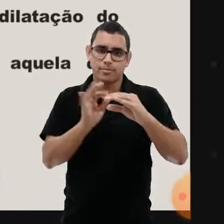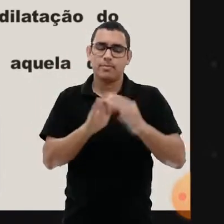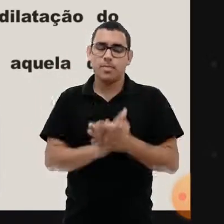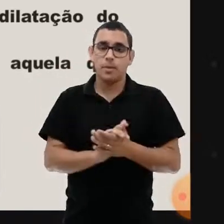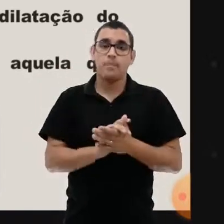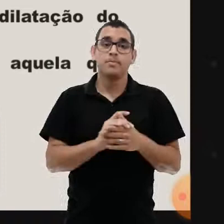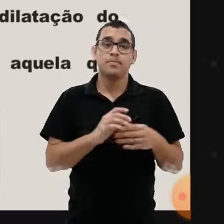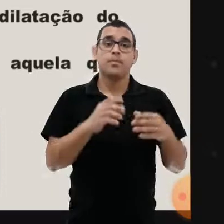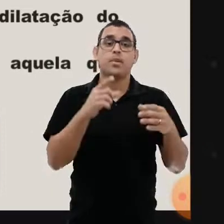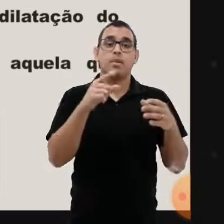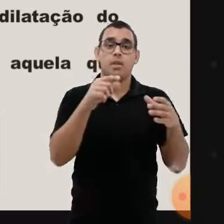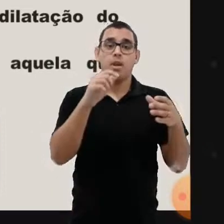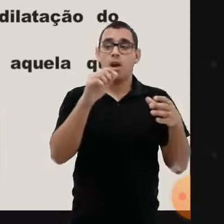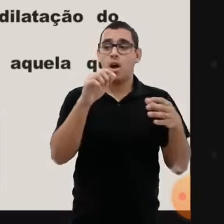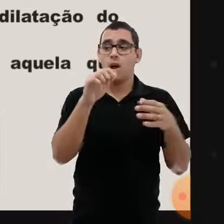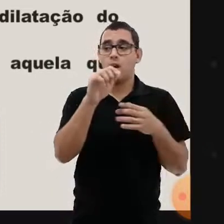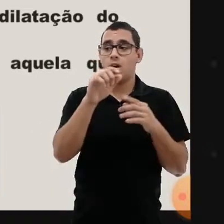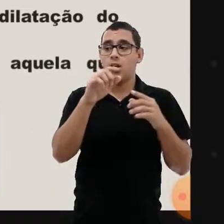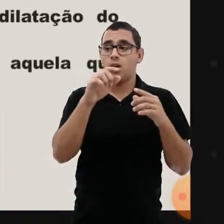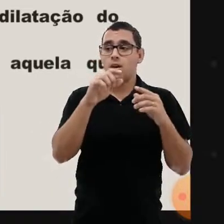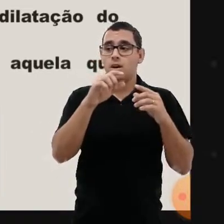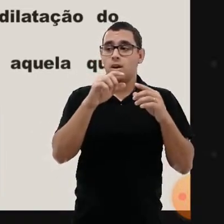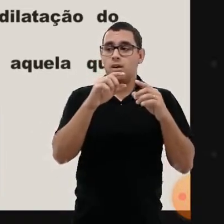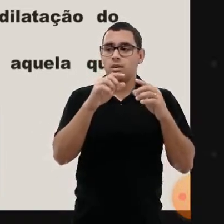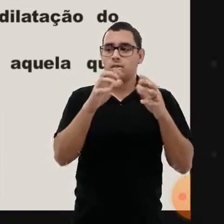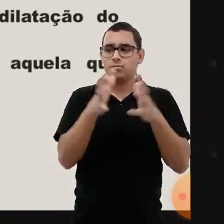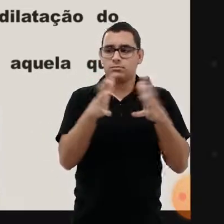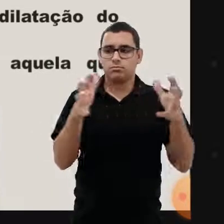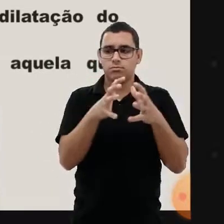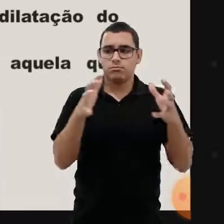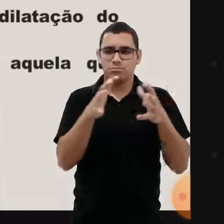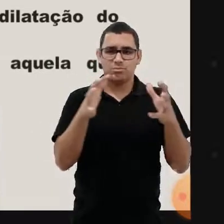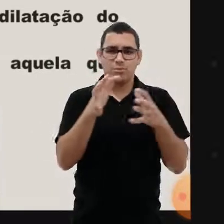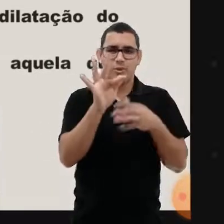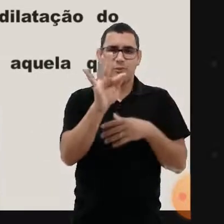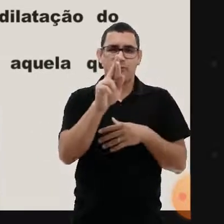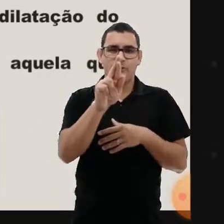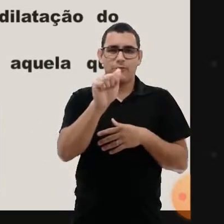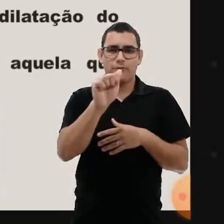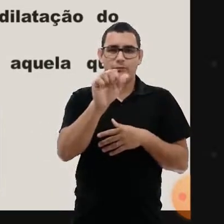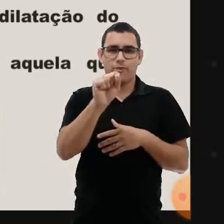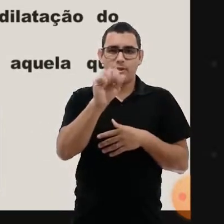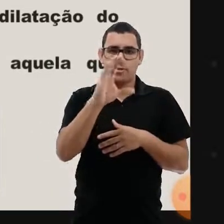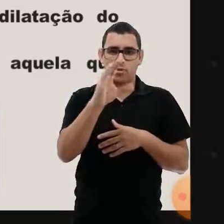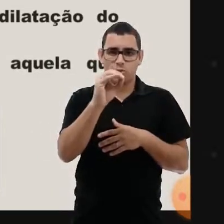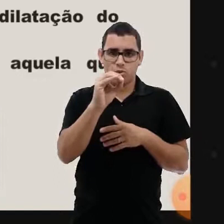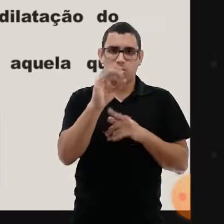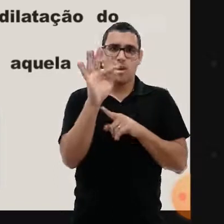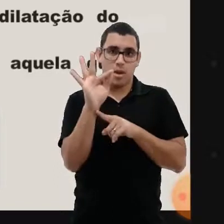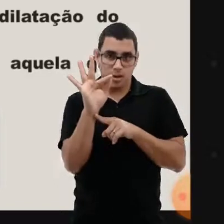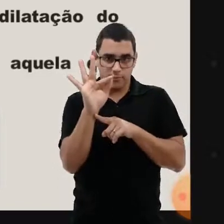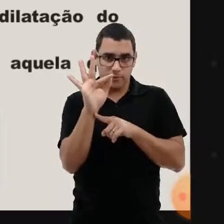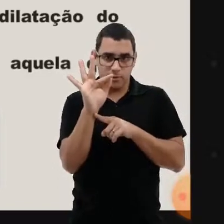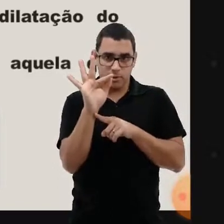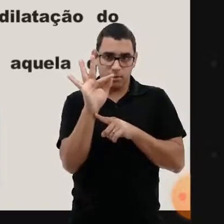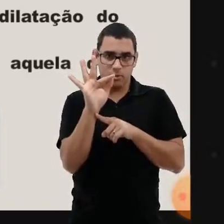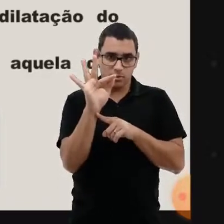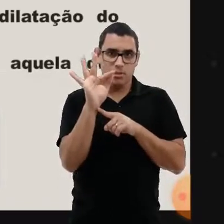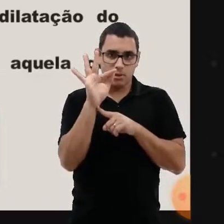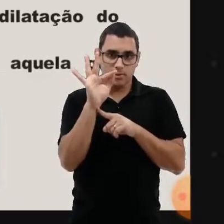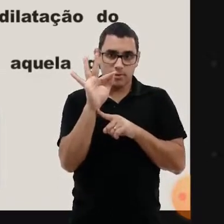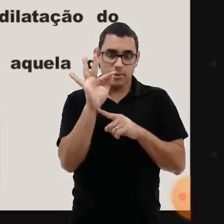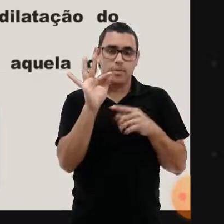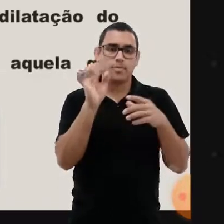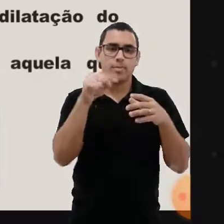do frasco é a dilatação do recipiente aquecido. E a dilatação real do líquido é aquela que realmente